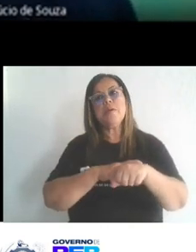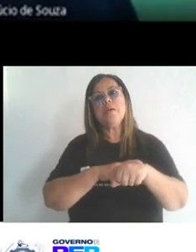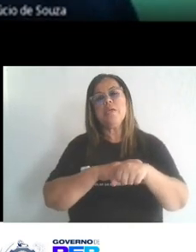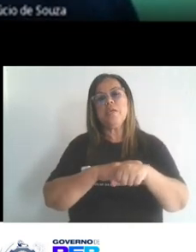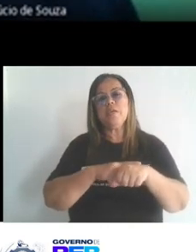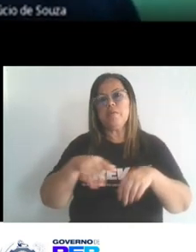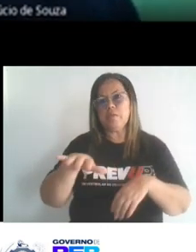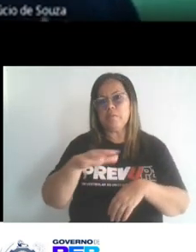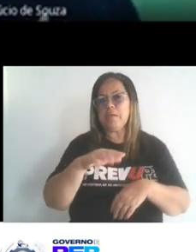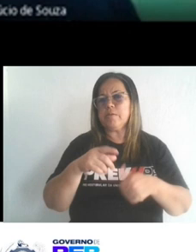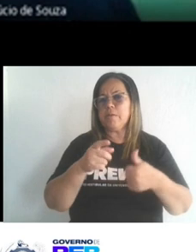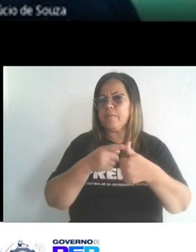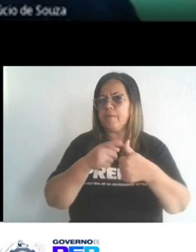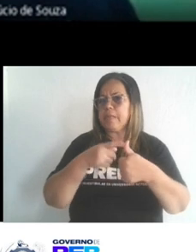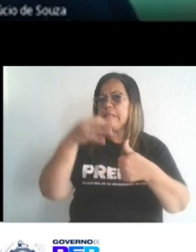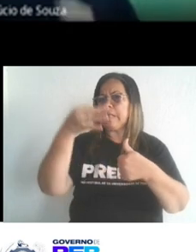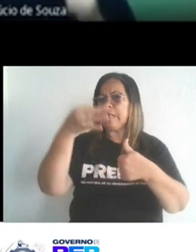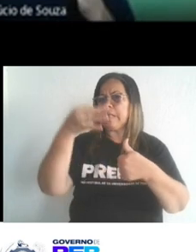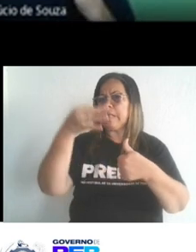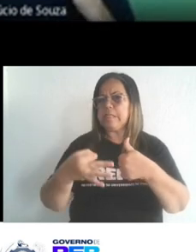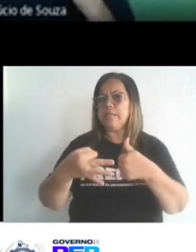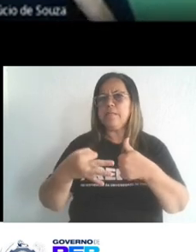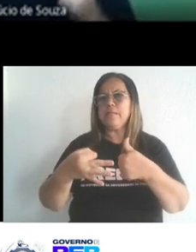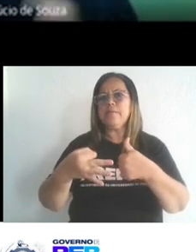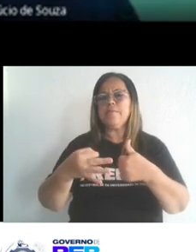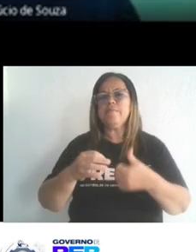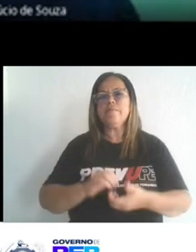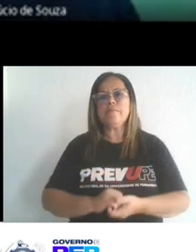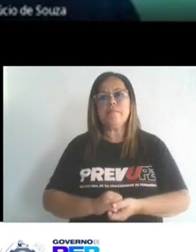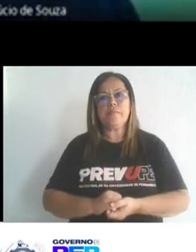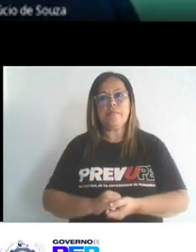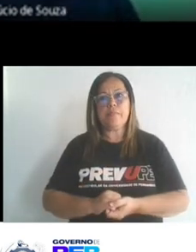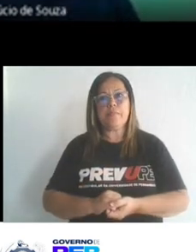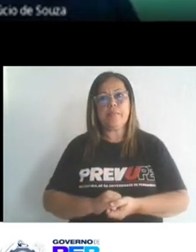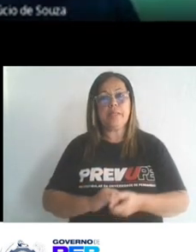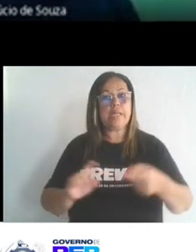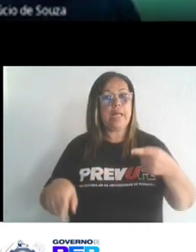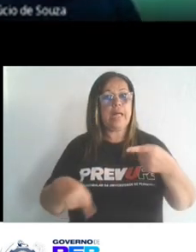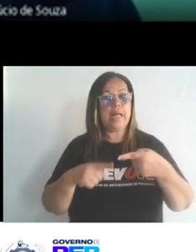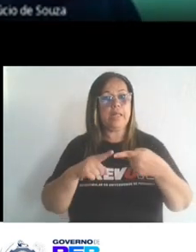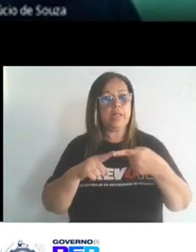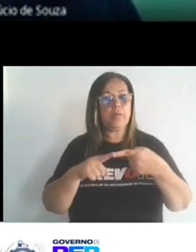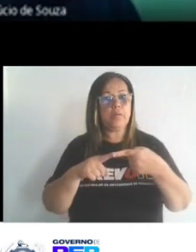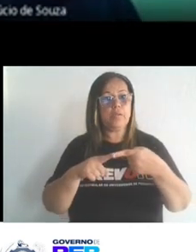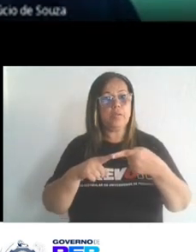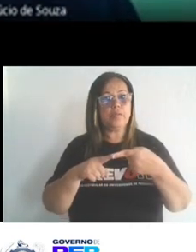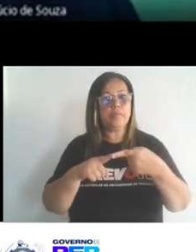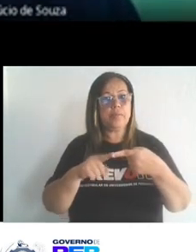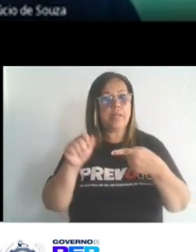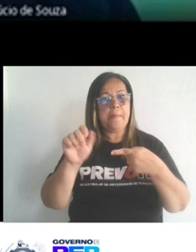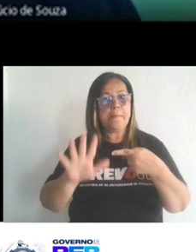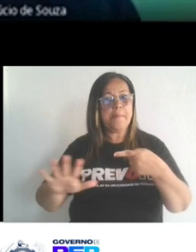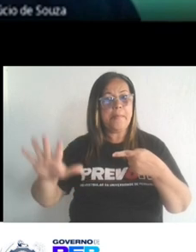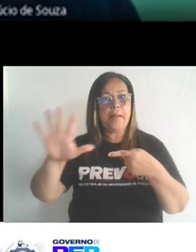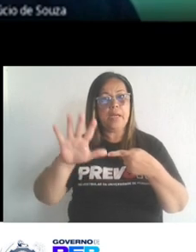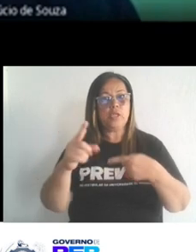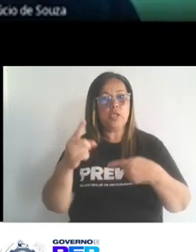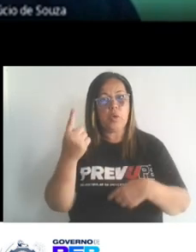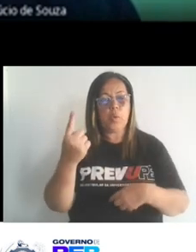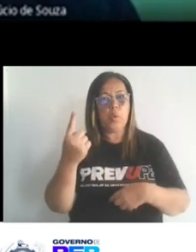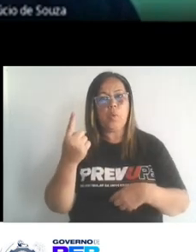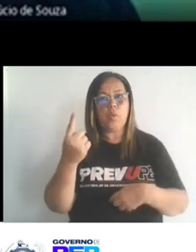então a afirmativa 1 está correta na afirmativa 2 no códice imagem 1 o homem